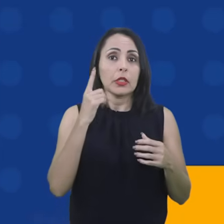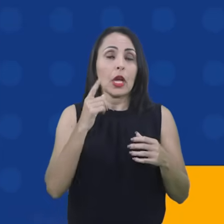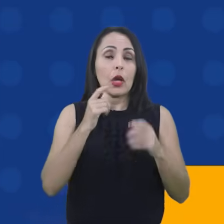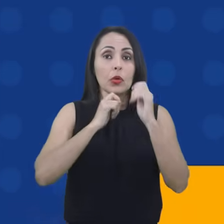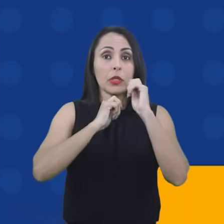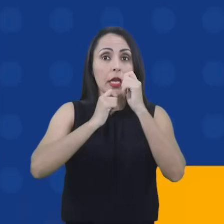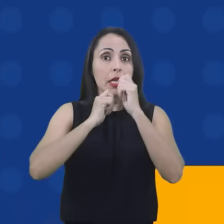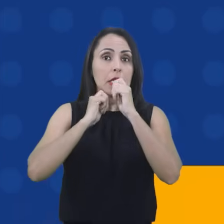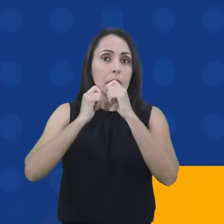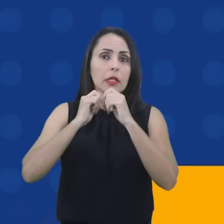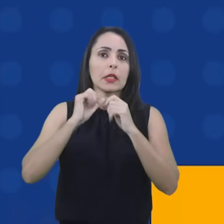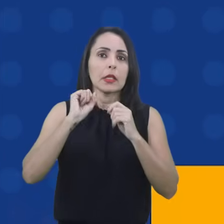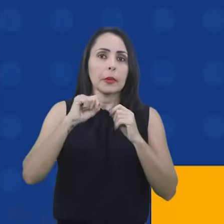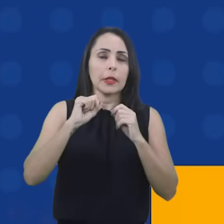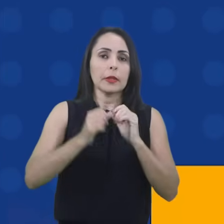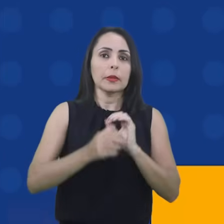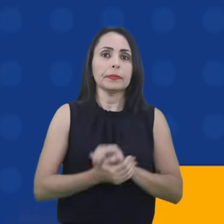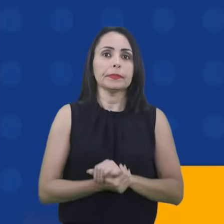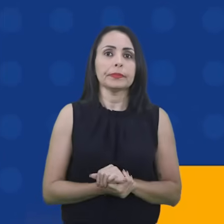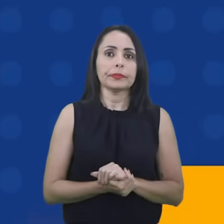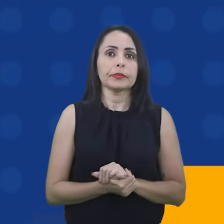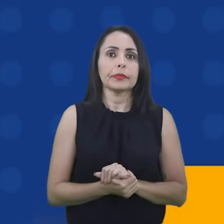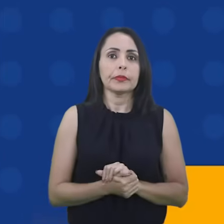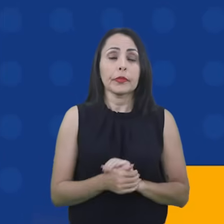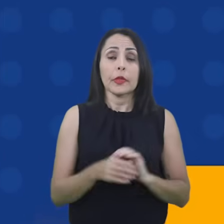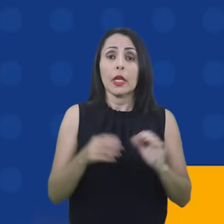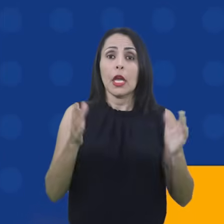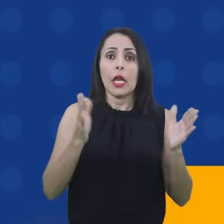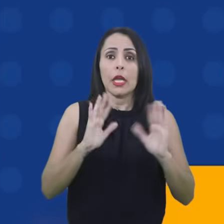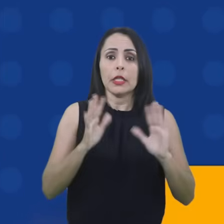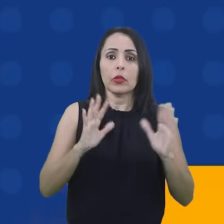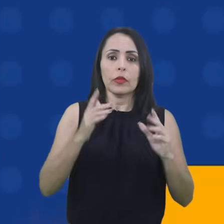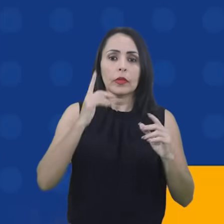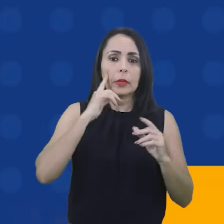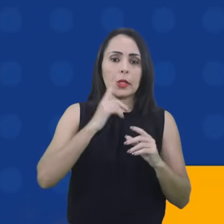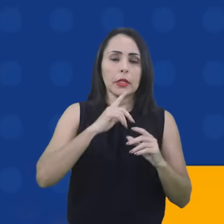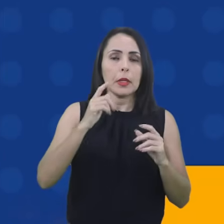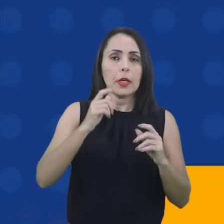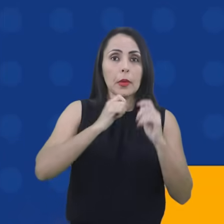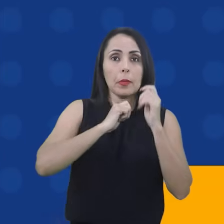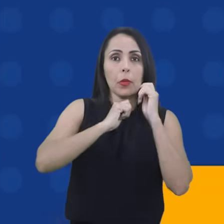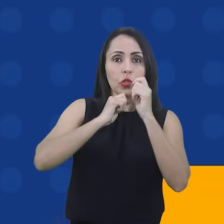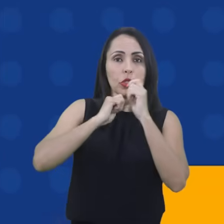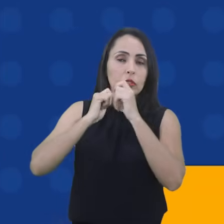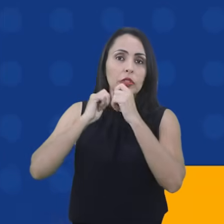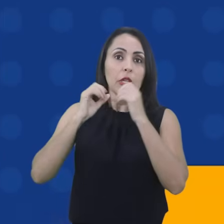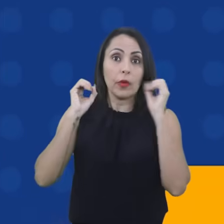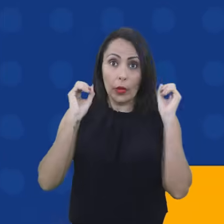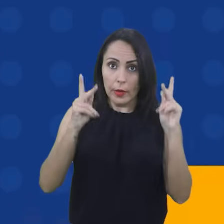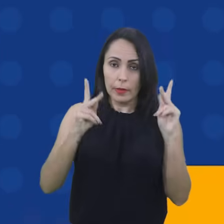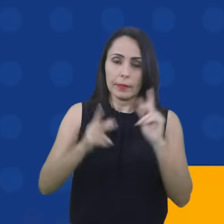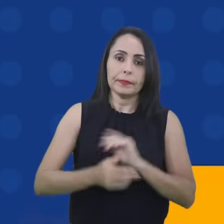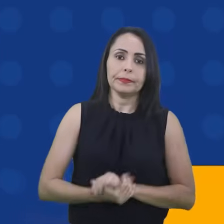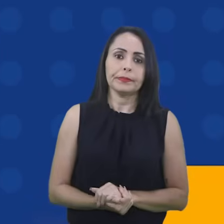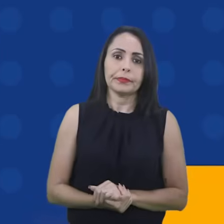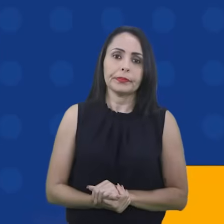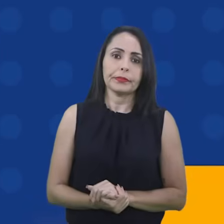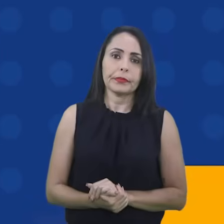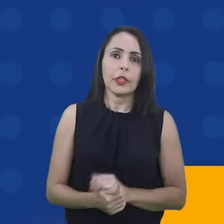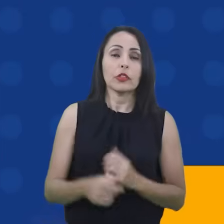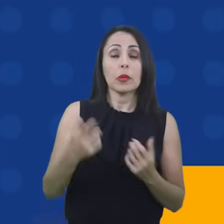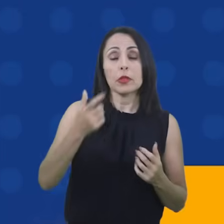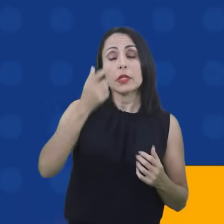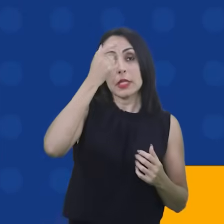né, abraçando esse colo do dente e não necessariamente puxando em direção à gengiva, ok? Estando